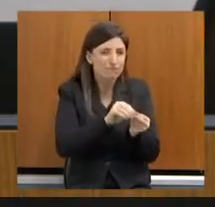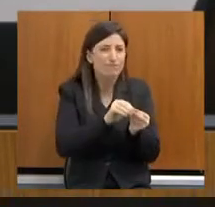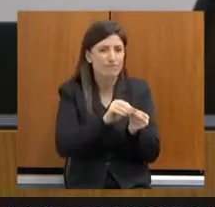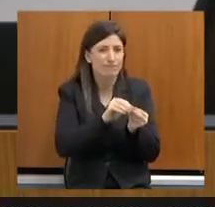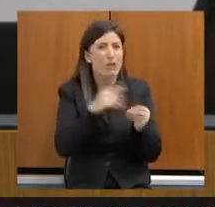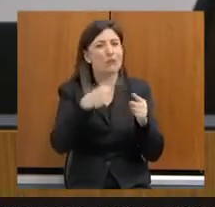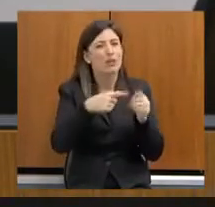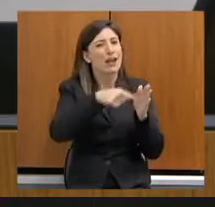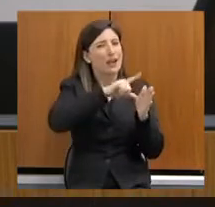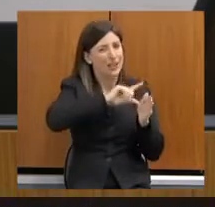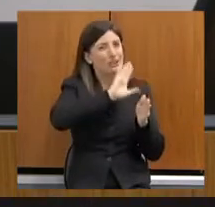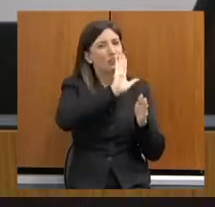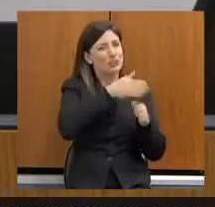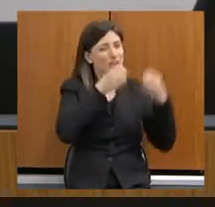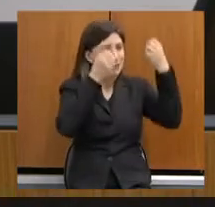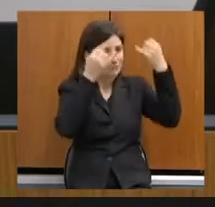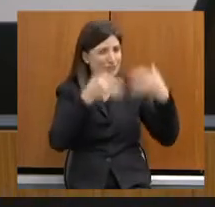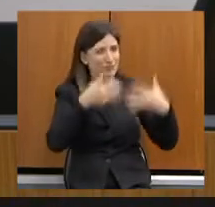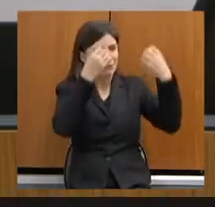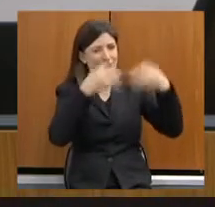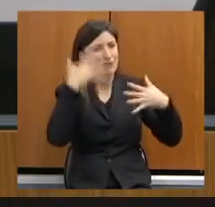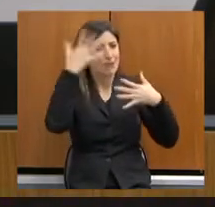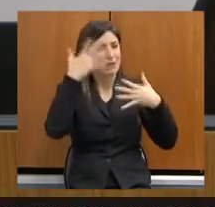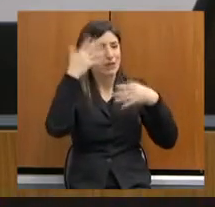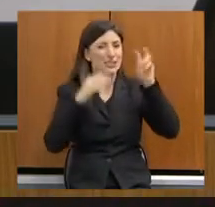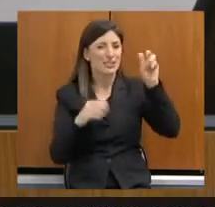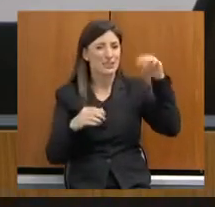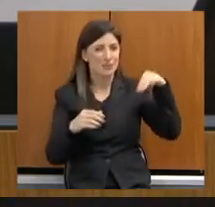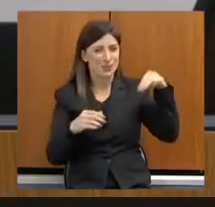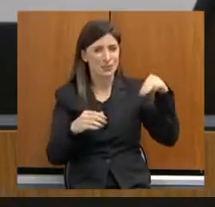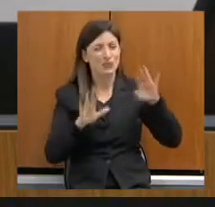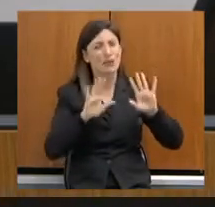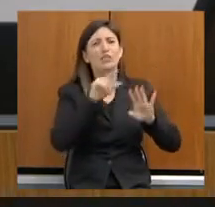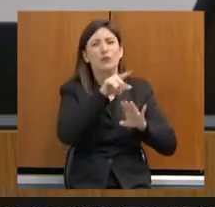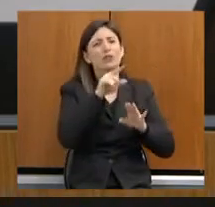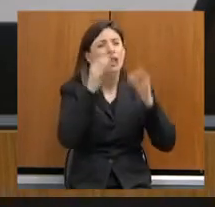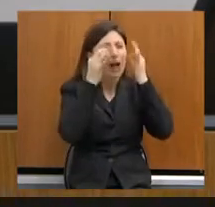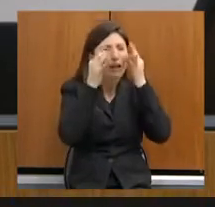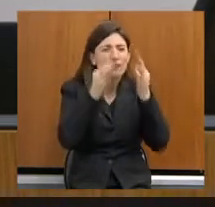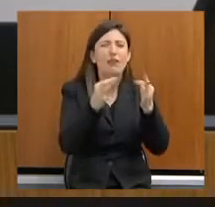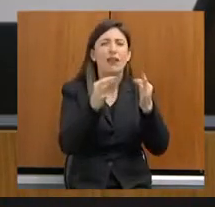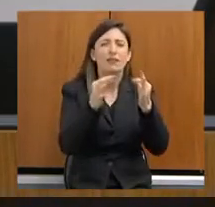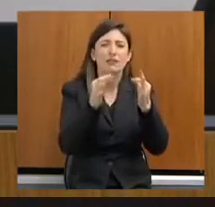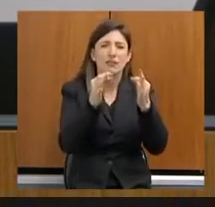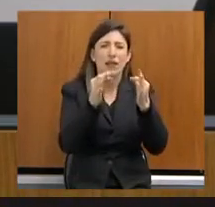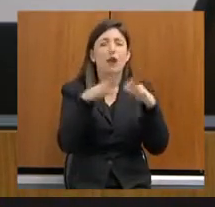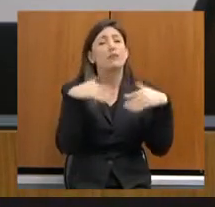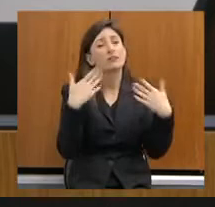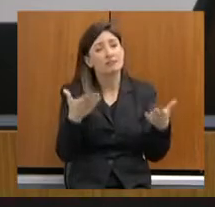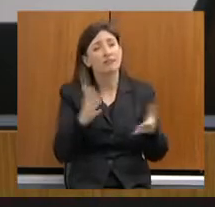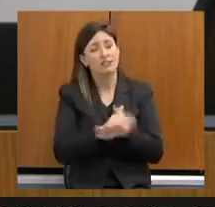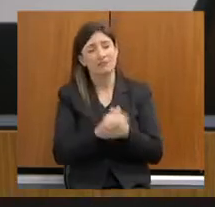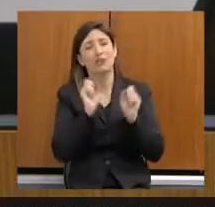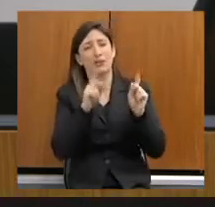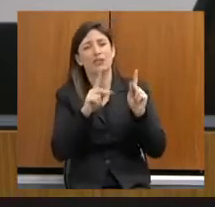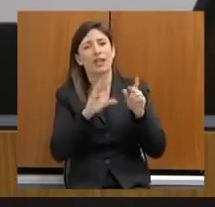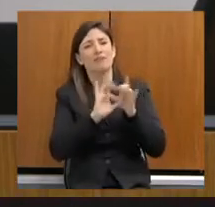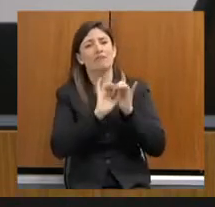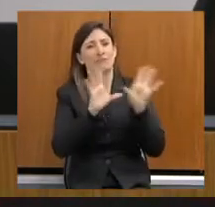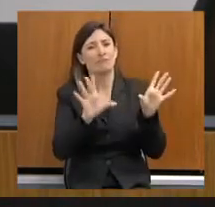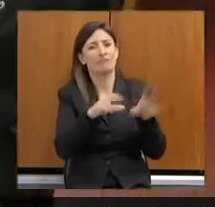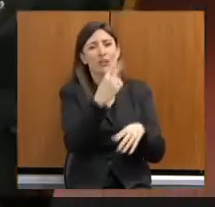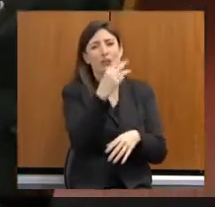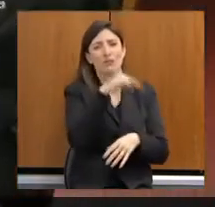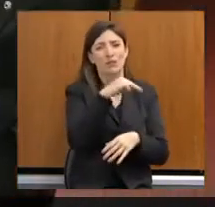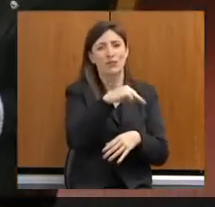em vida que sejam falou 5 Mas como você permaneceu atenta e o 20 aí você merece mais dois